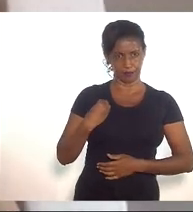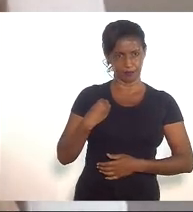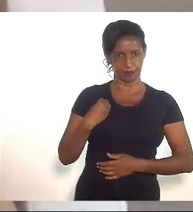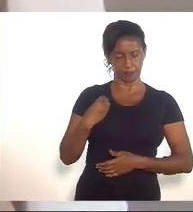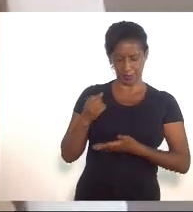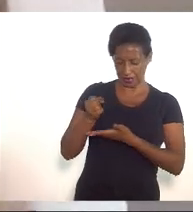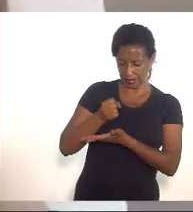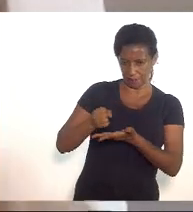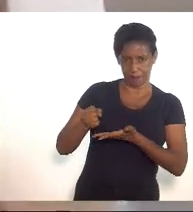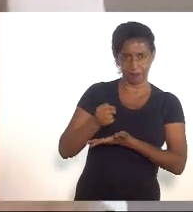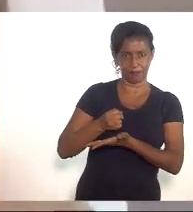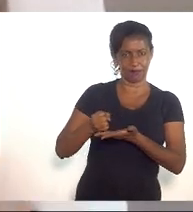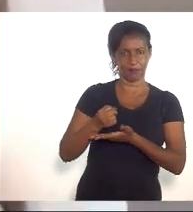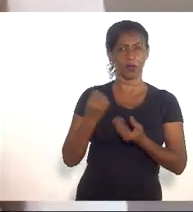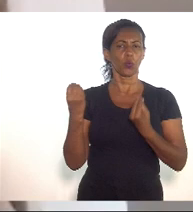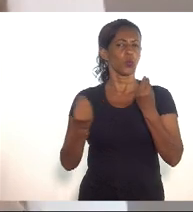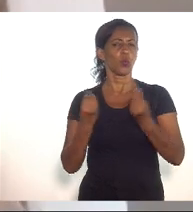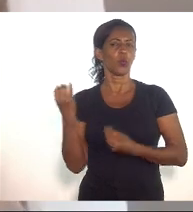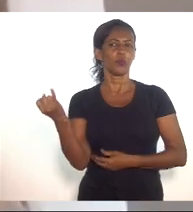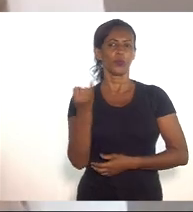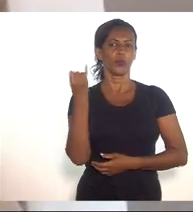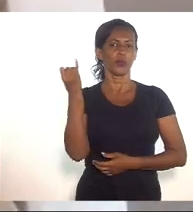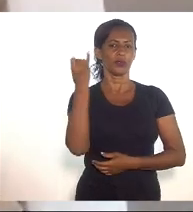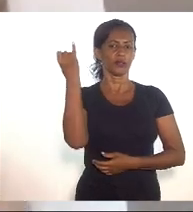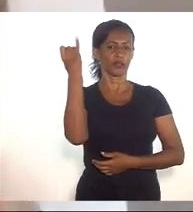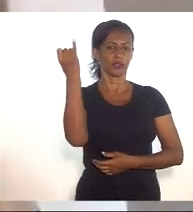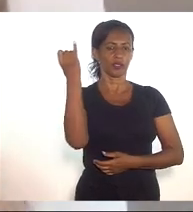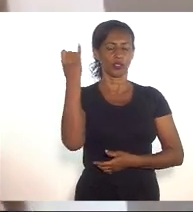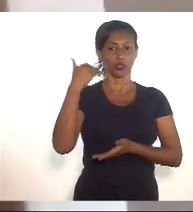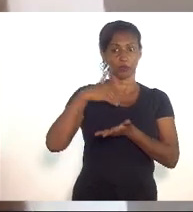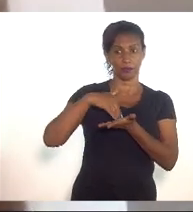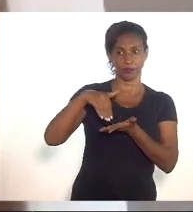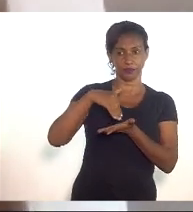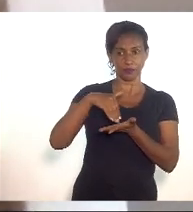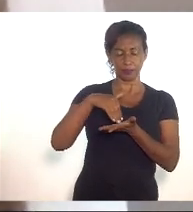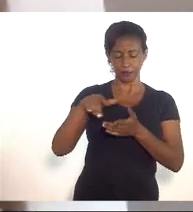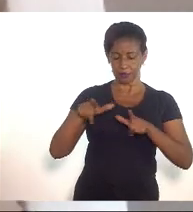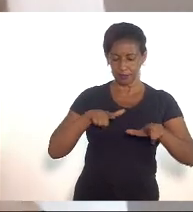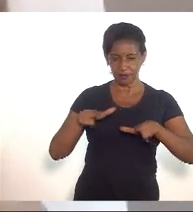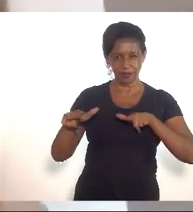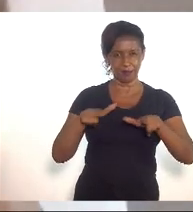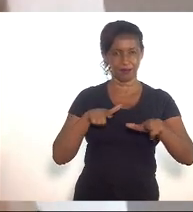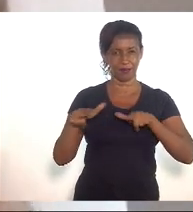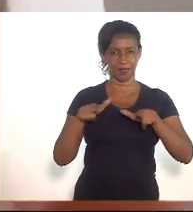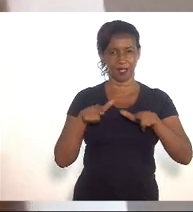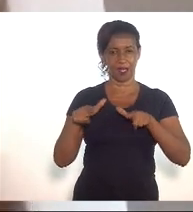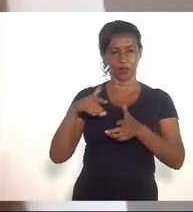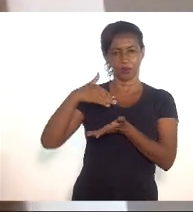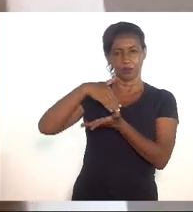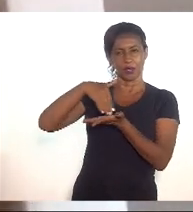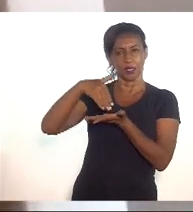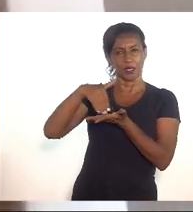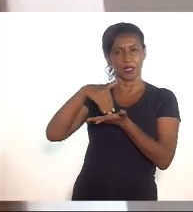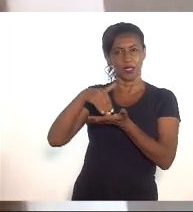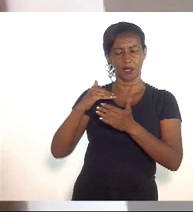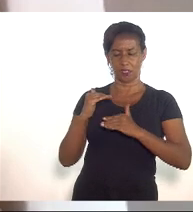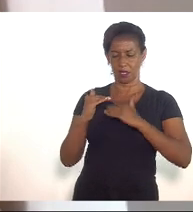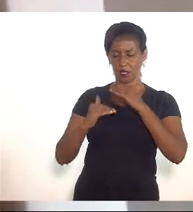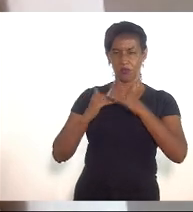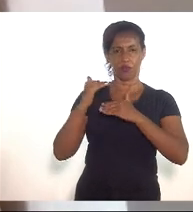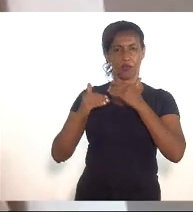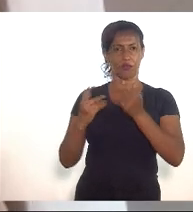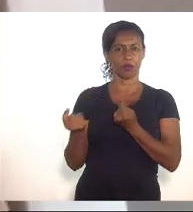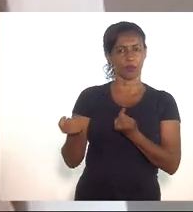para essa base o quão importante uma Secretaria de Trabalho, uma Secretaria de Desenvolvimento